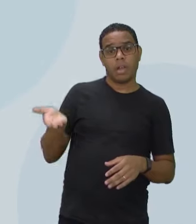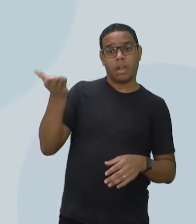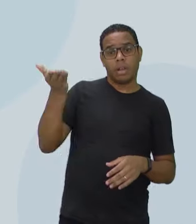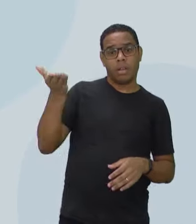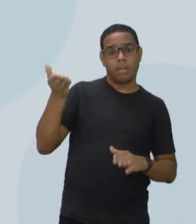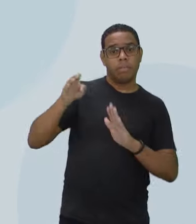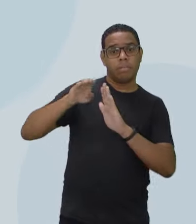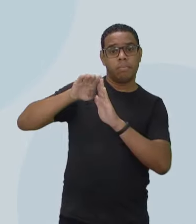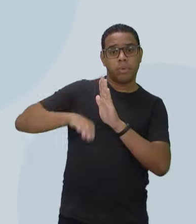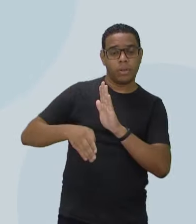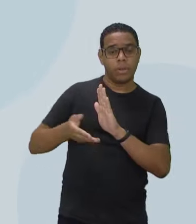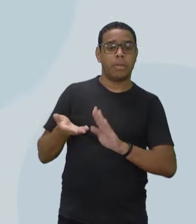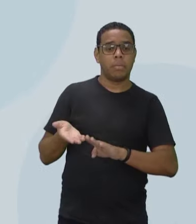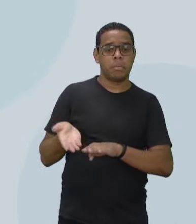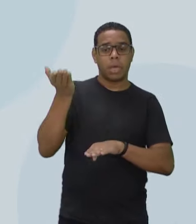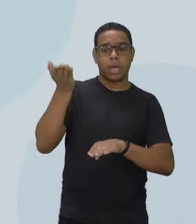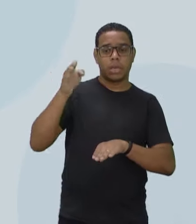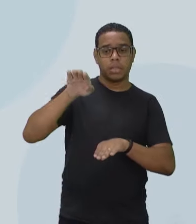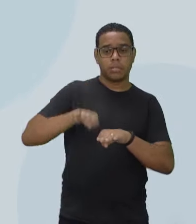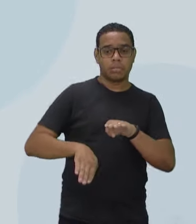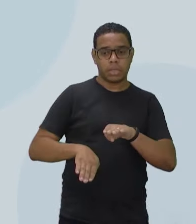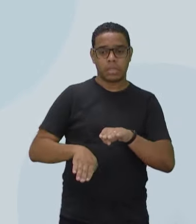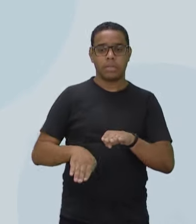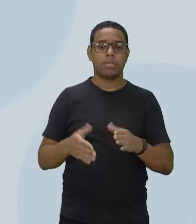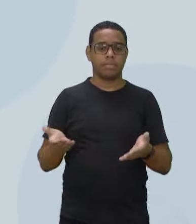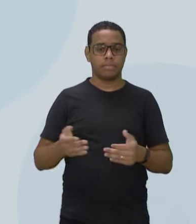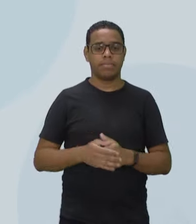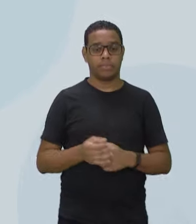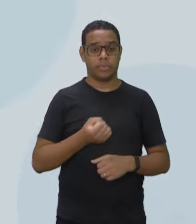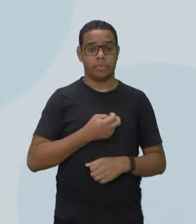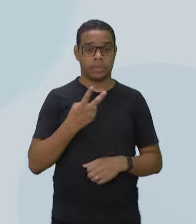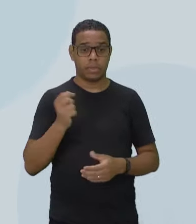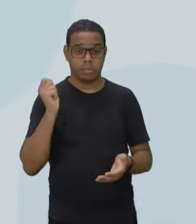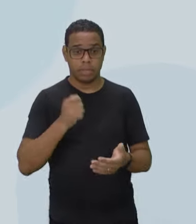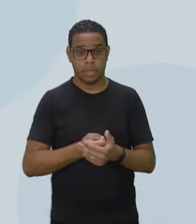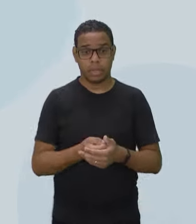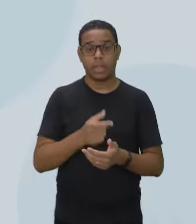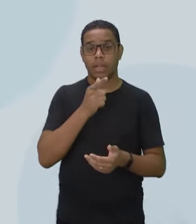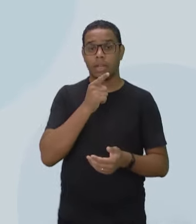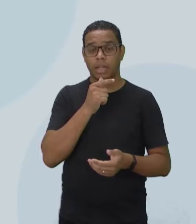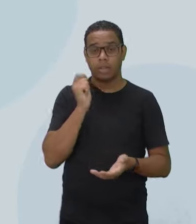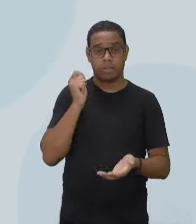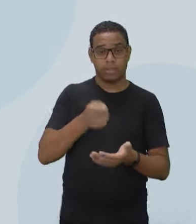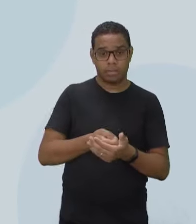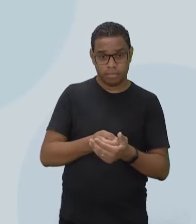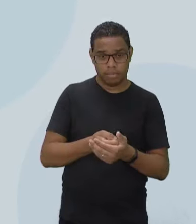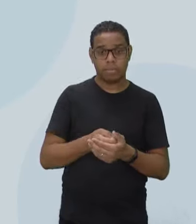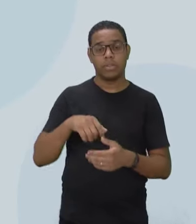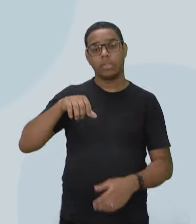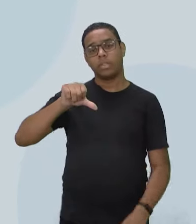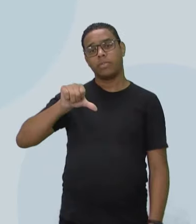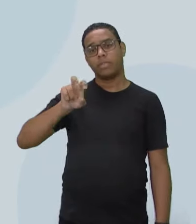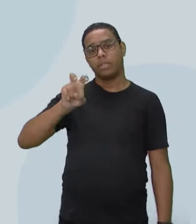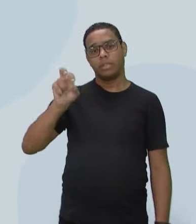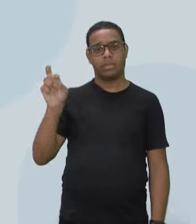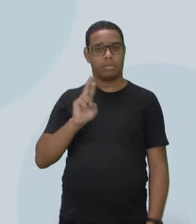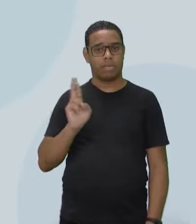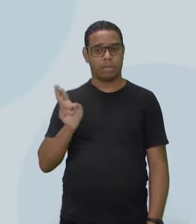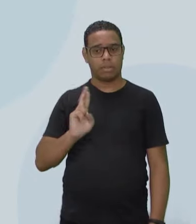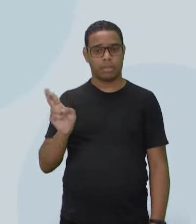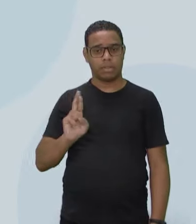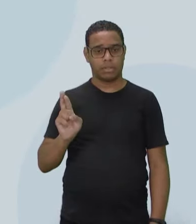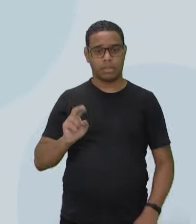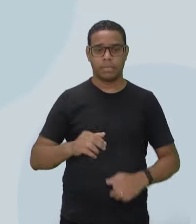variável, mas a despesa é fixa. Olha aí a carta 2, pagar uma conta de água no valor de